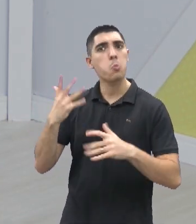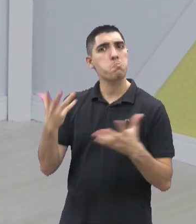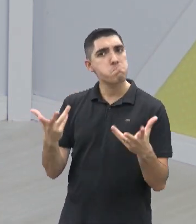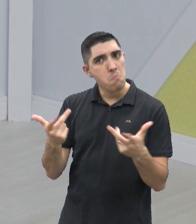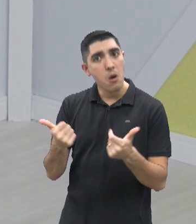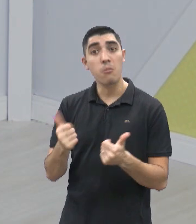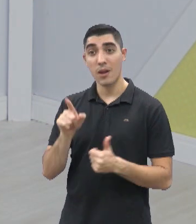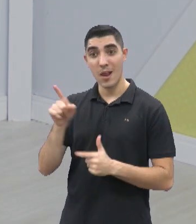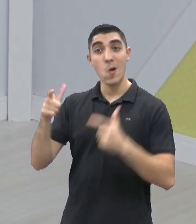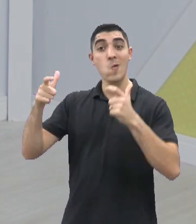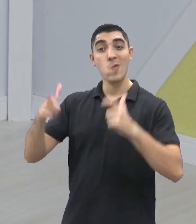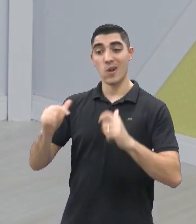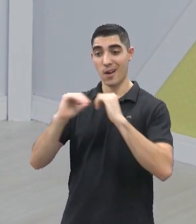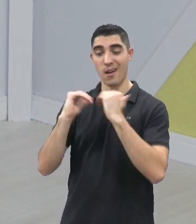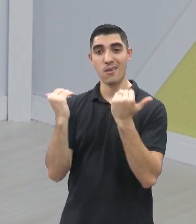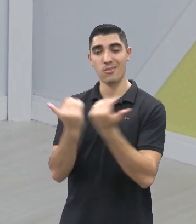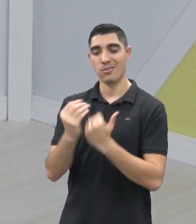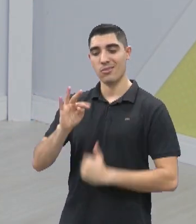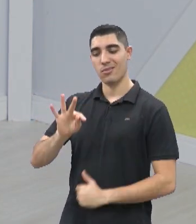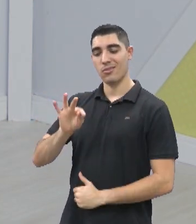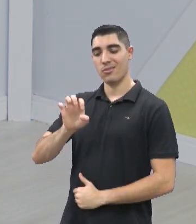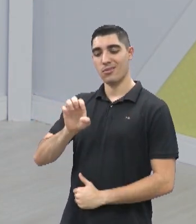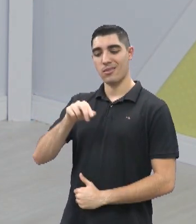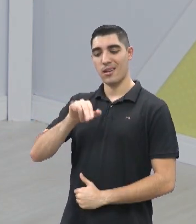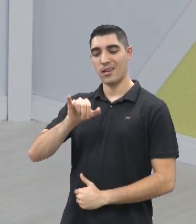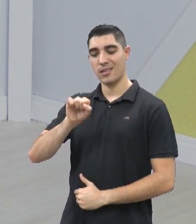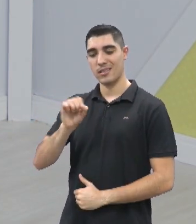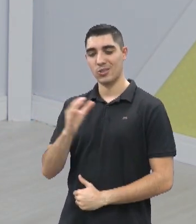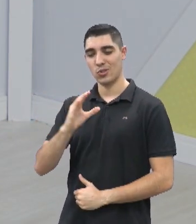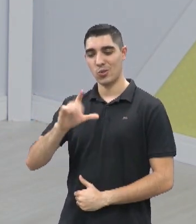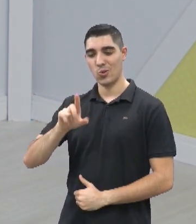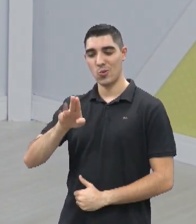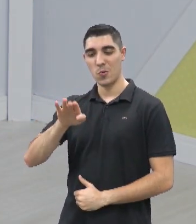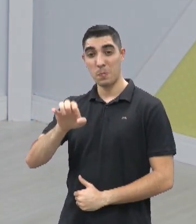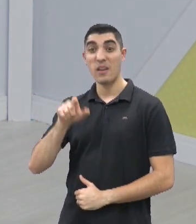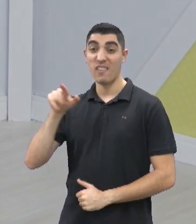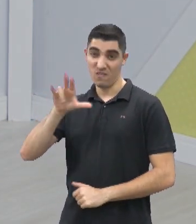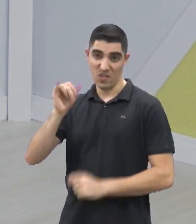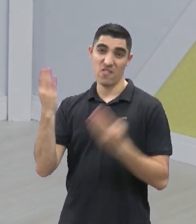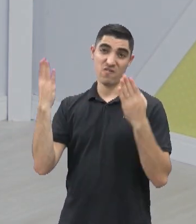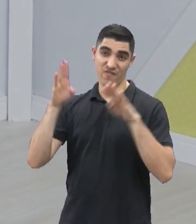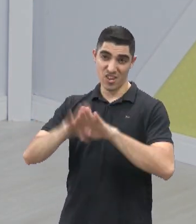Clube vai acabar, hein? Que fase. Mas o detalhe é o seguinte, não podia falar, falei, mas vai acabar